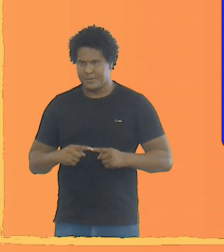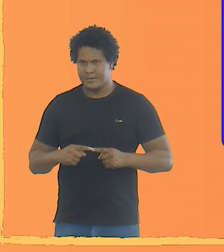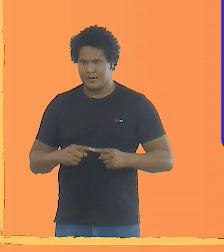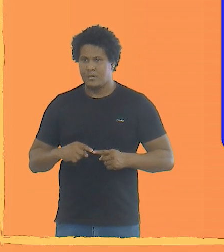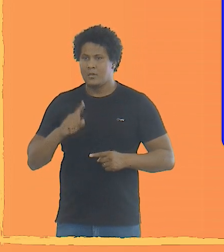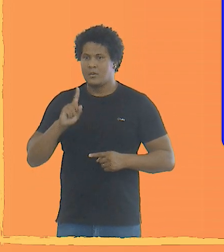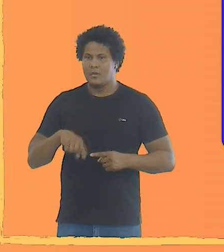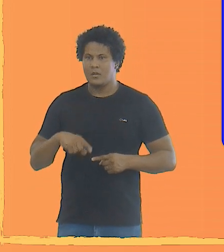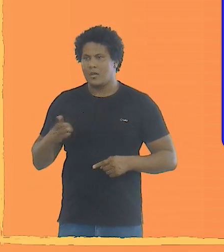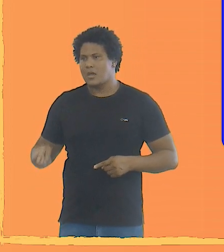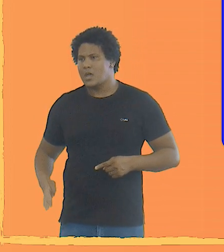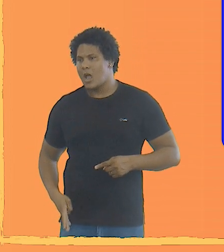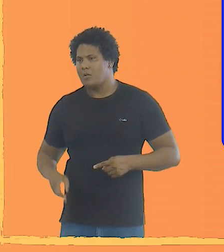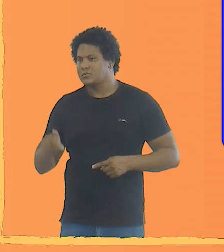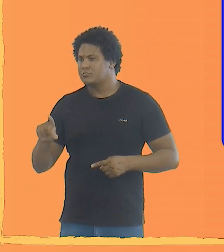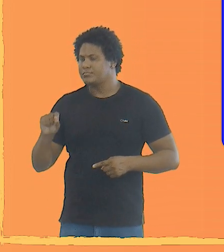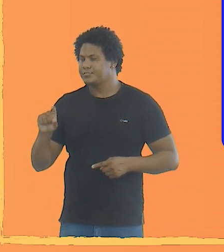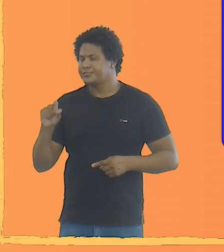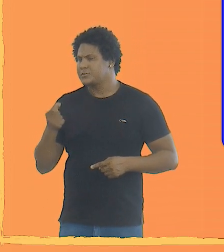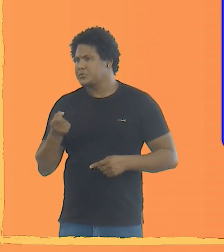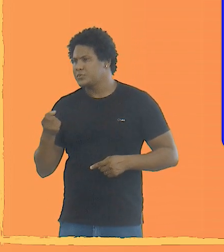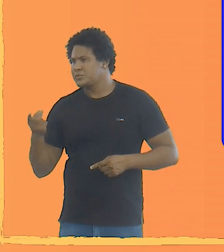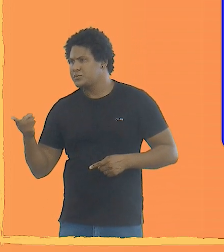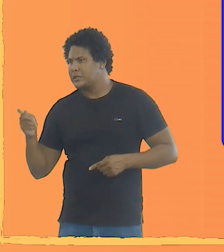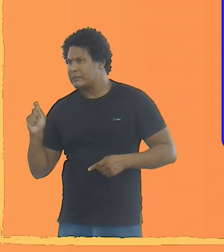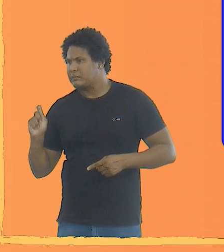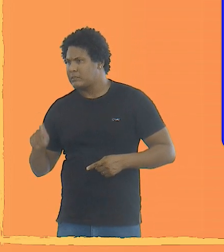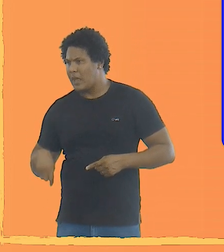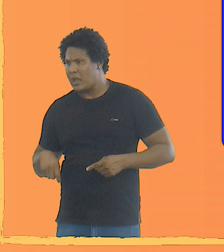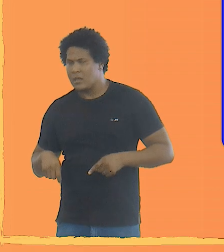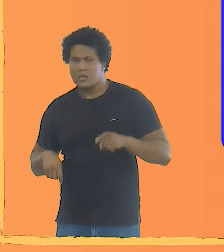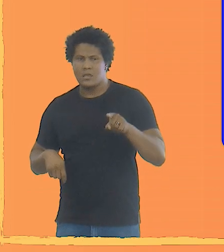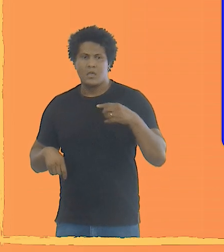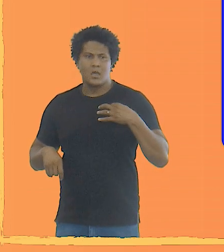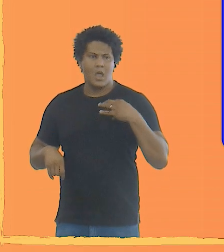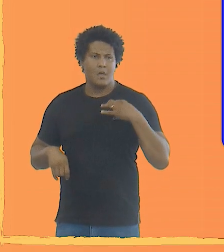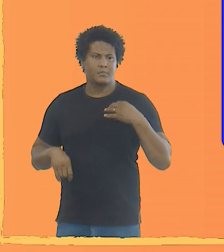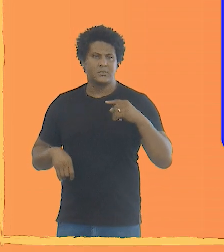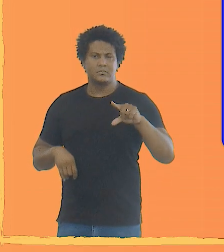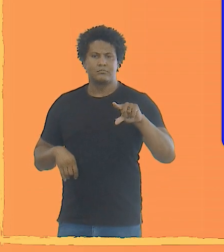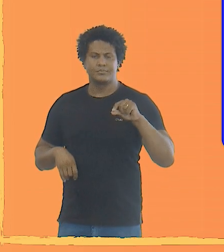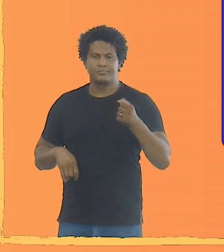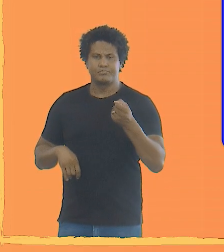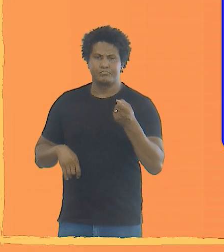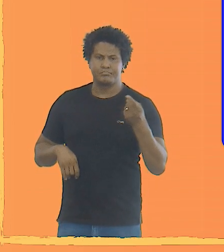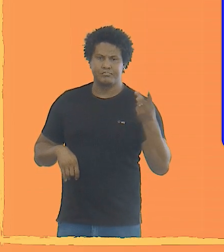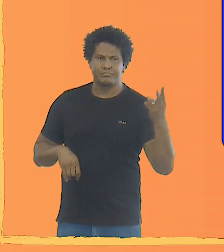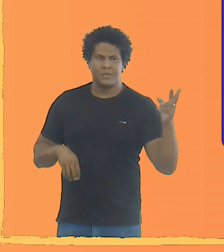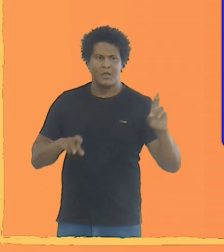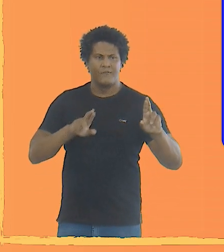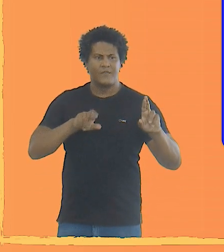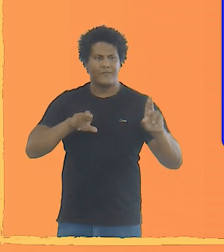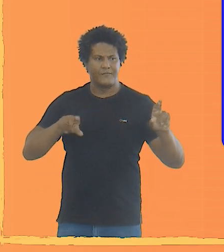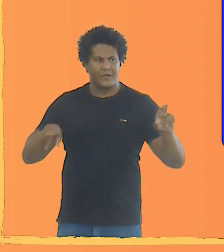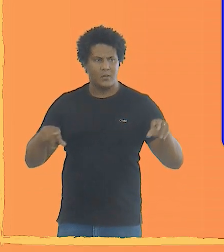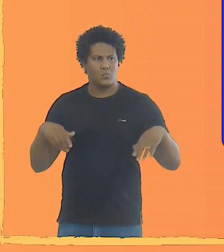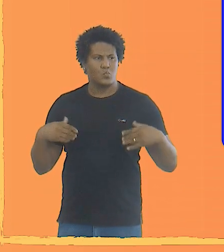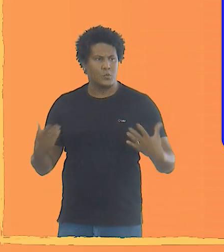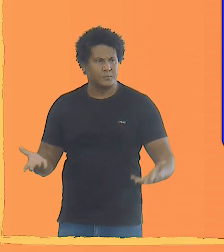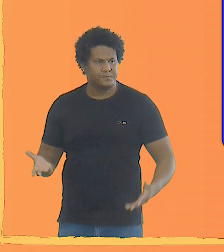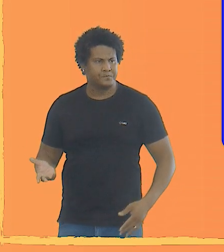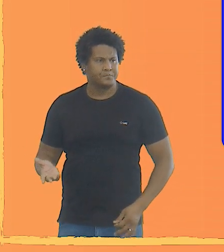escolher a calça? De quantas formas eu posso escolher a camisa? Depois que a gente faz essa contagem, a